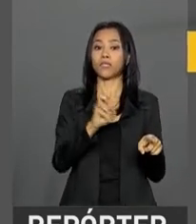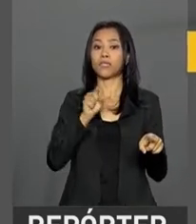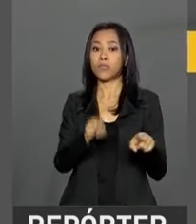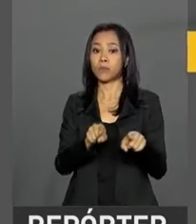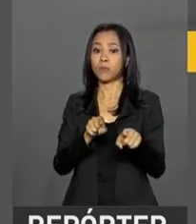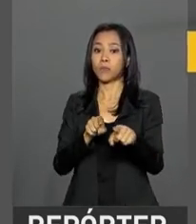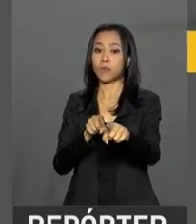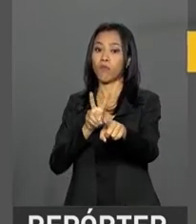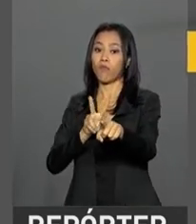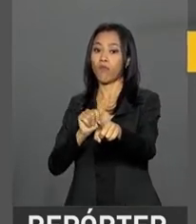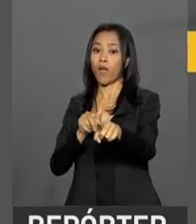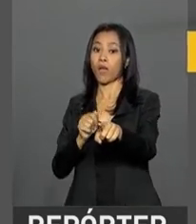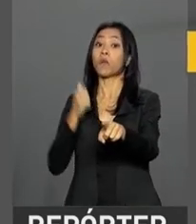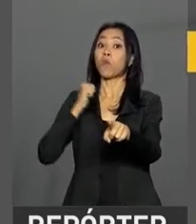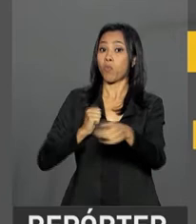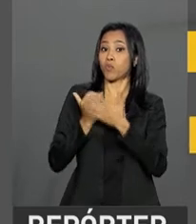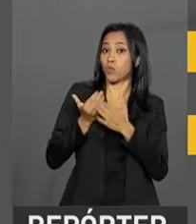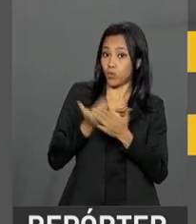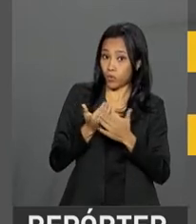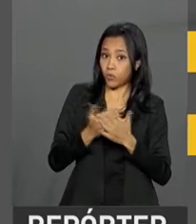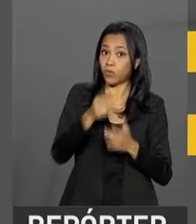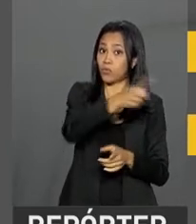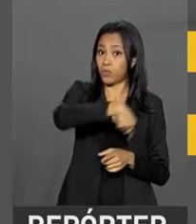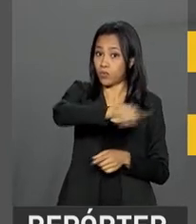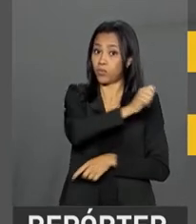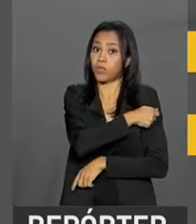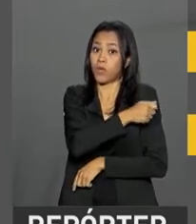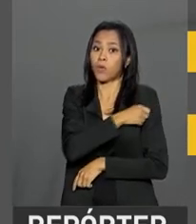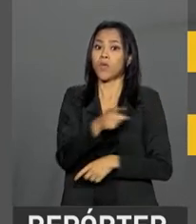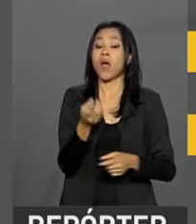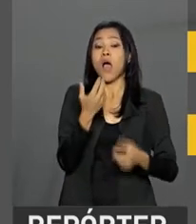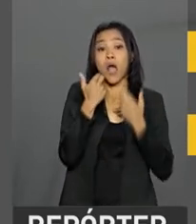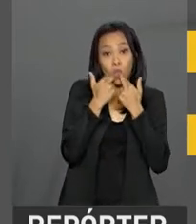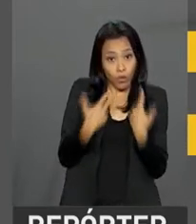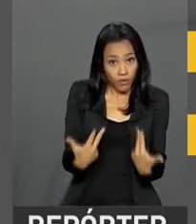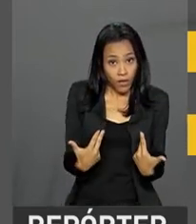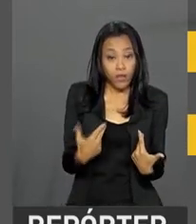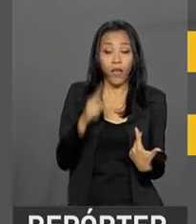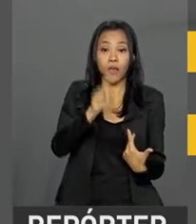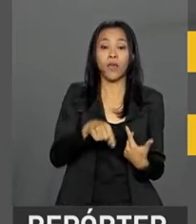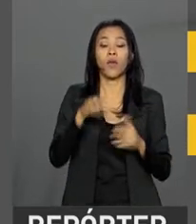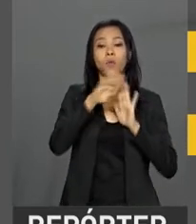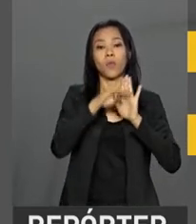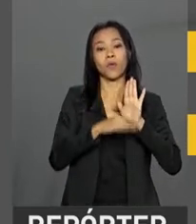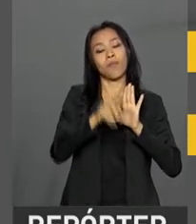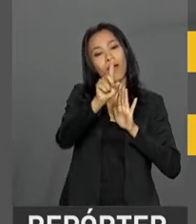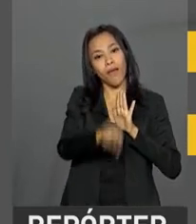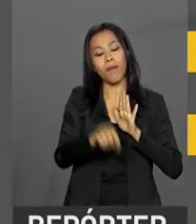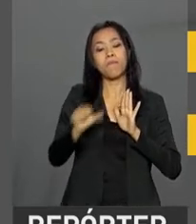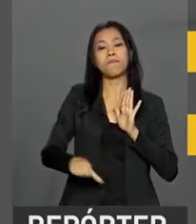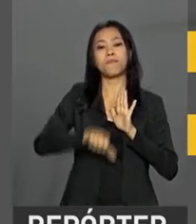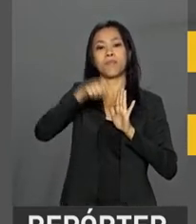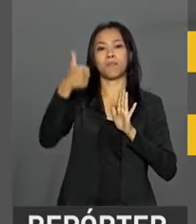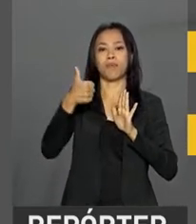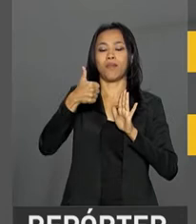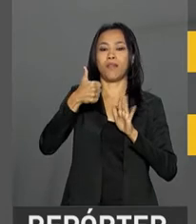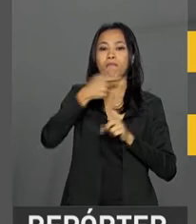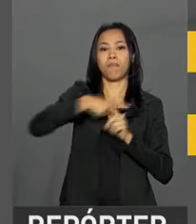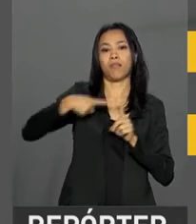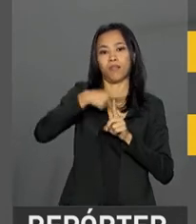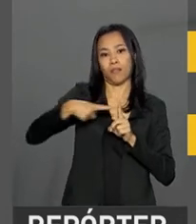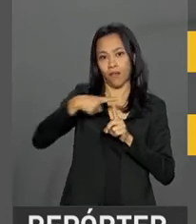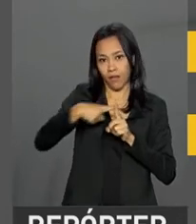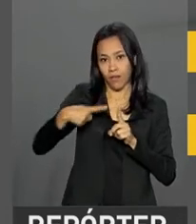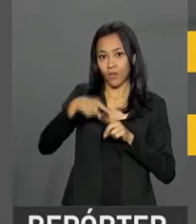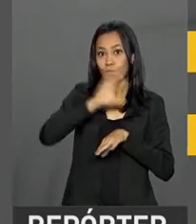com bolsas para os estudantes a novidade é que agora o programa vai ser destinado a alunos na primeira metade do curso e